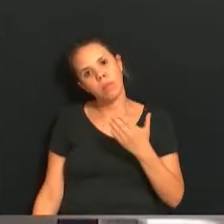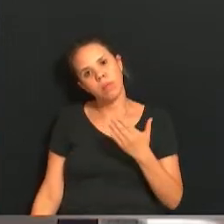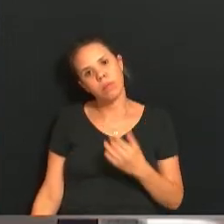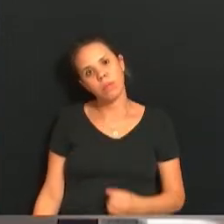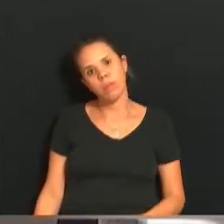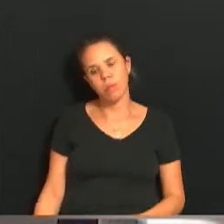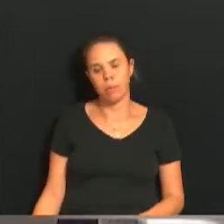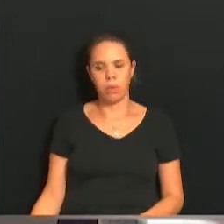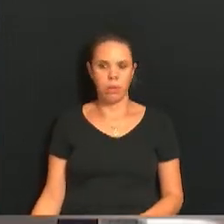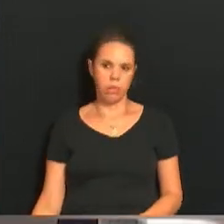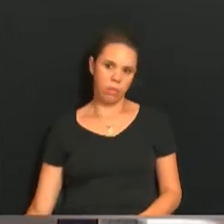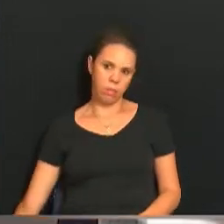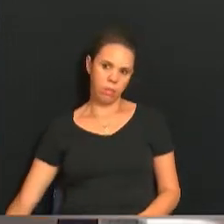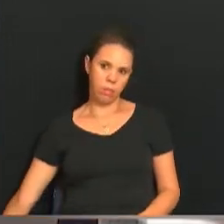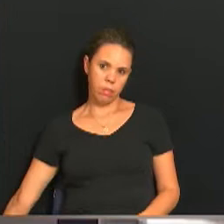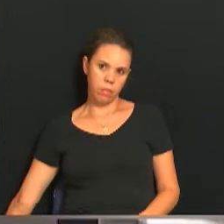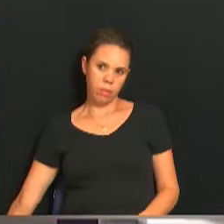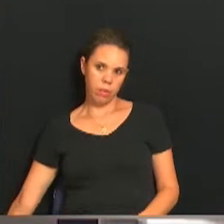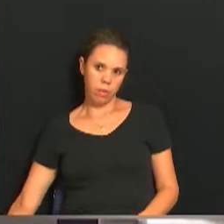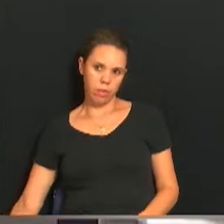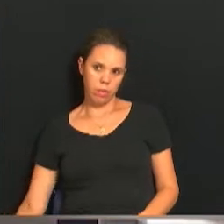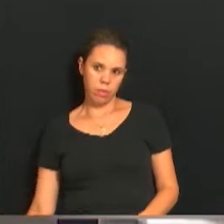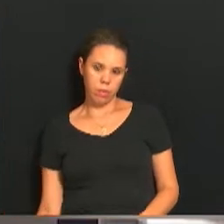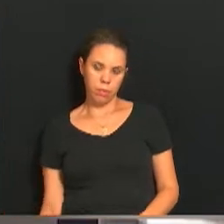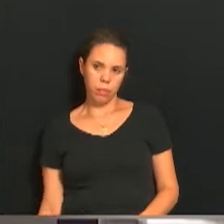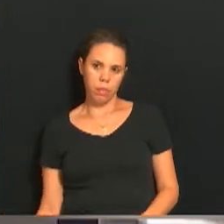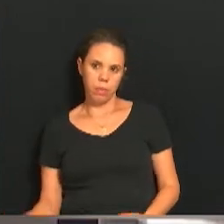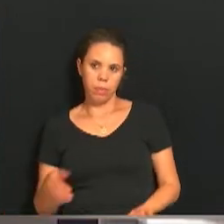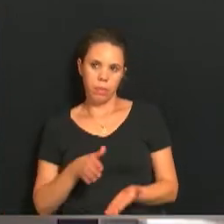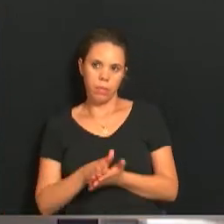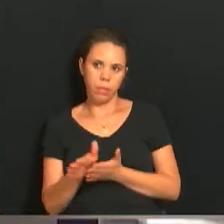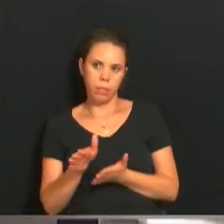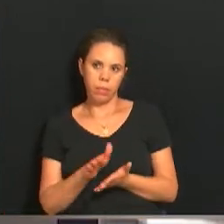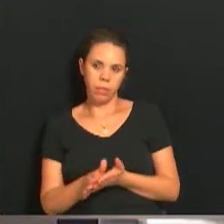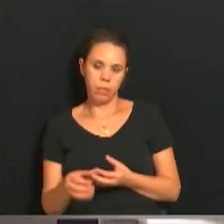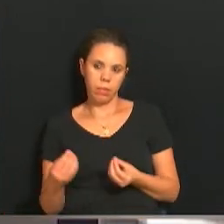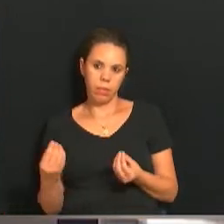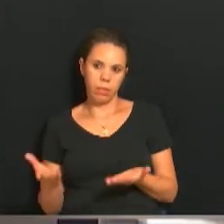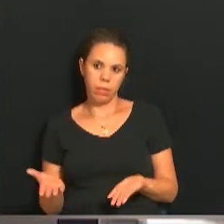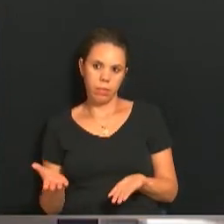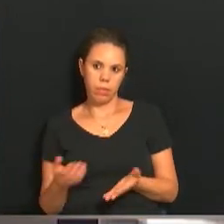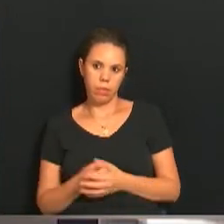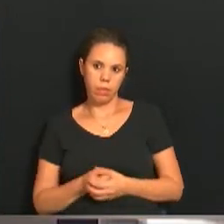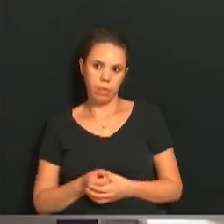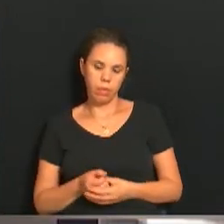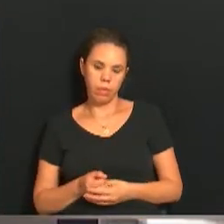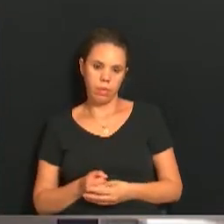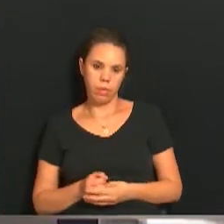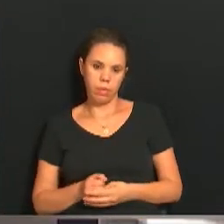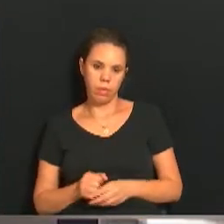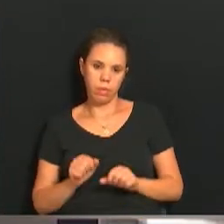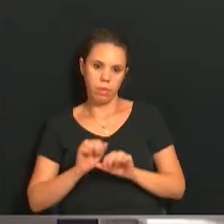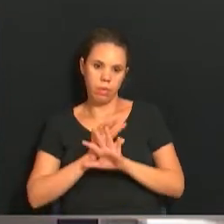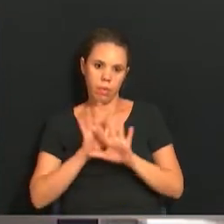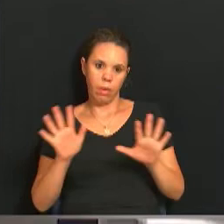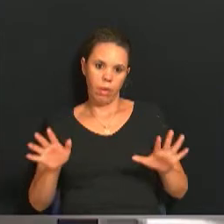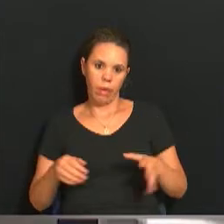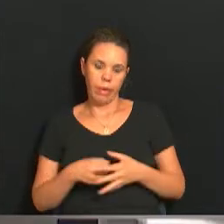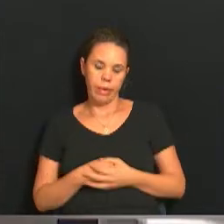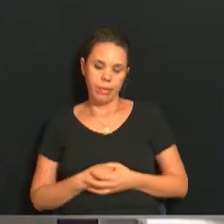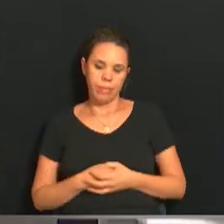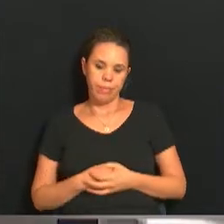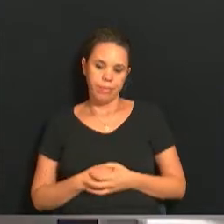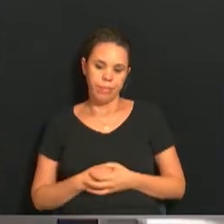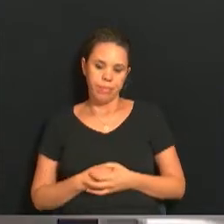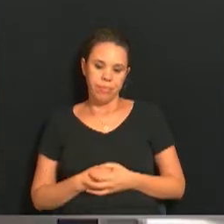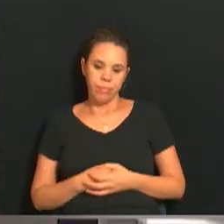por mídia mesmo, eu peço para imprimir por aqui, para que nós possamos ter total transparência e